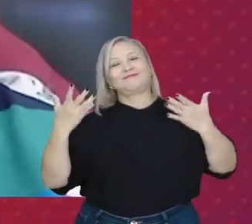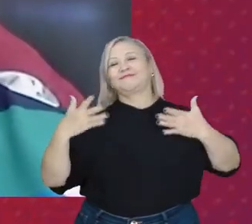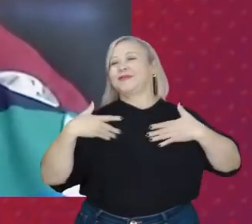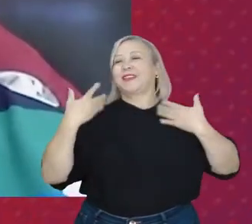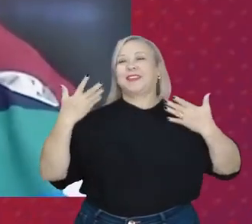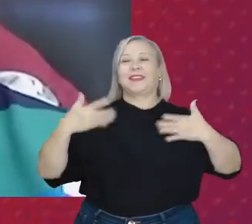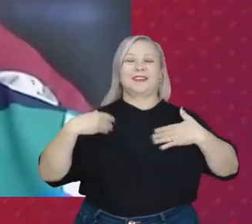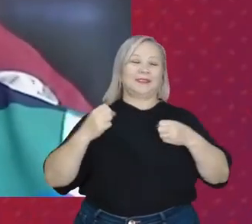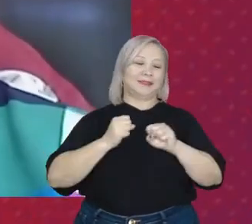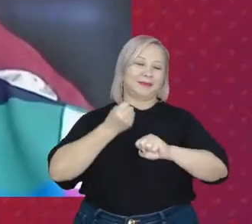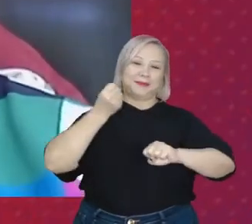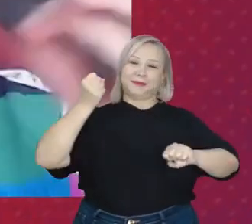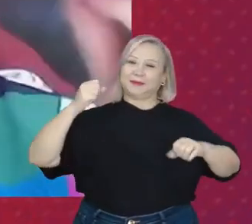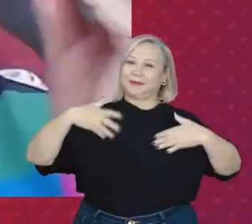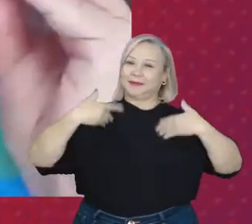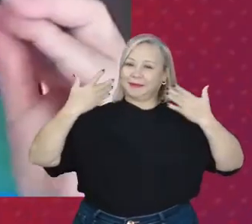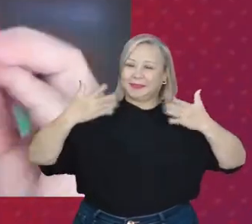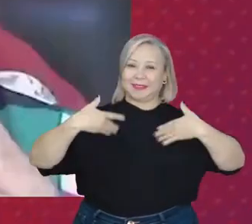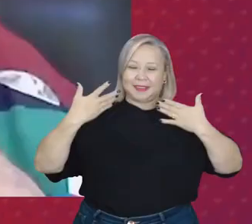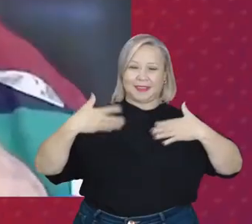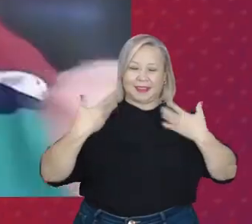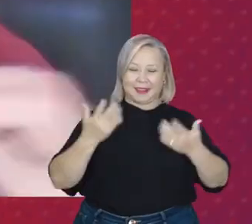para eles.